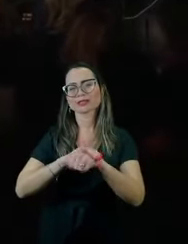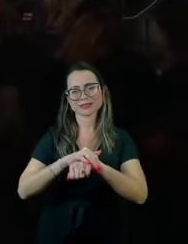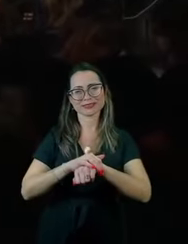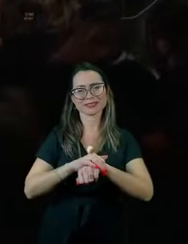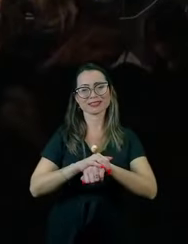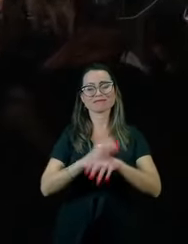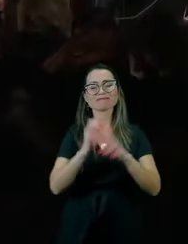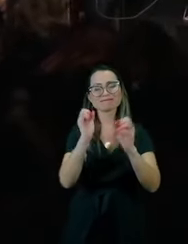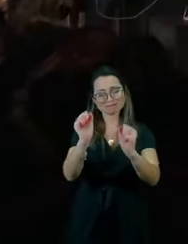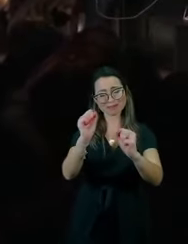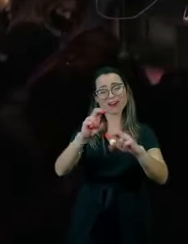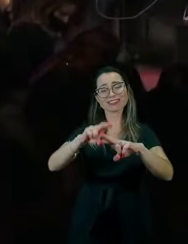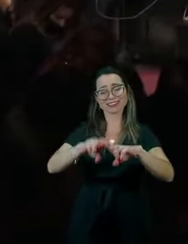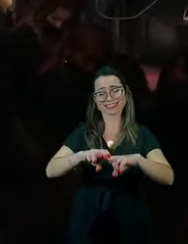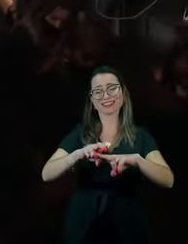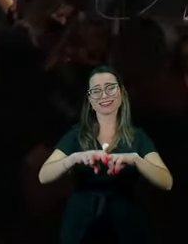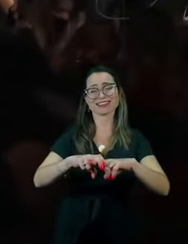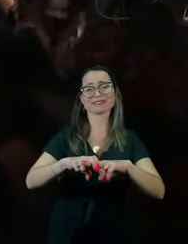assentar.